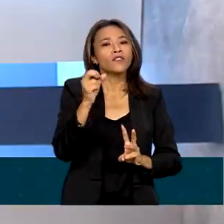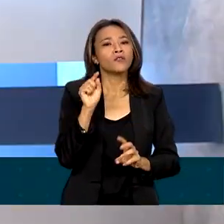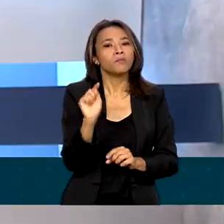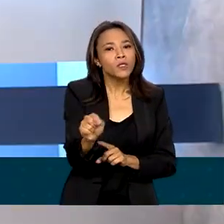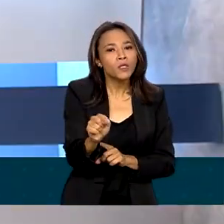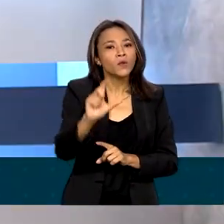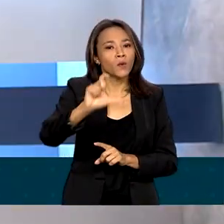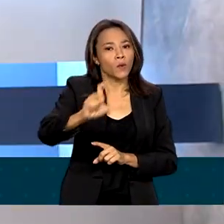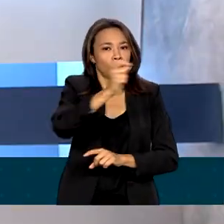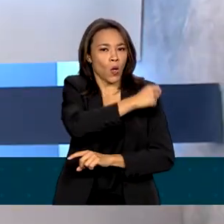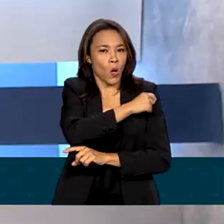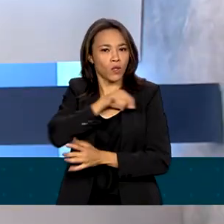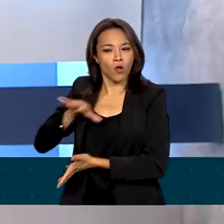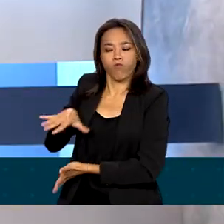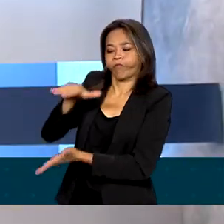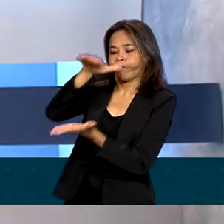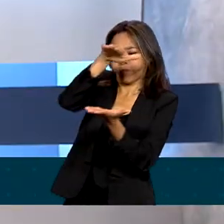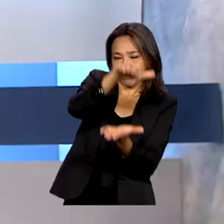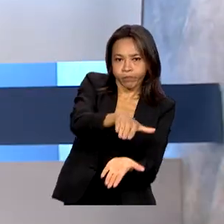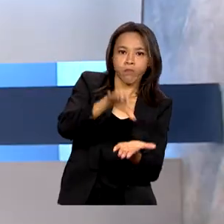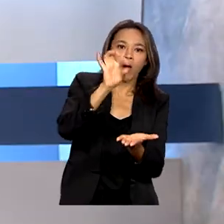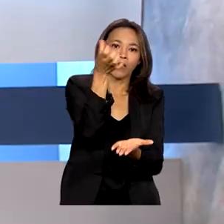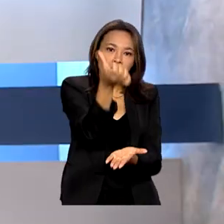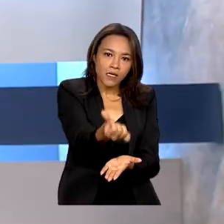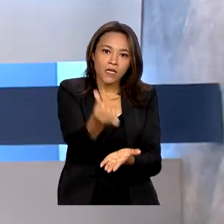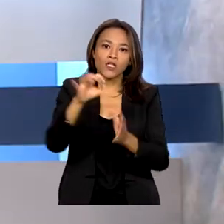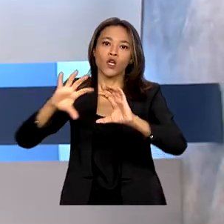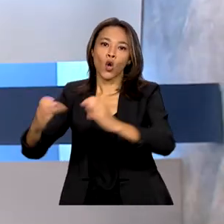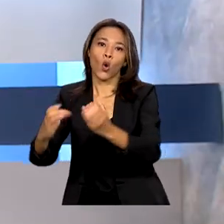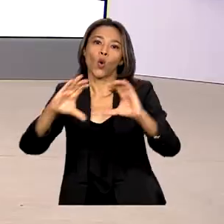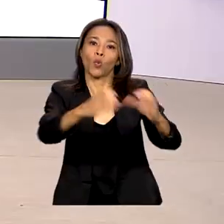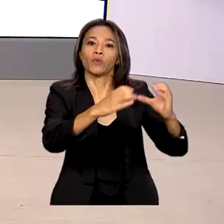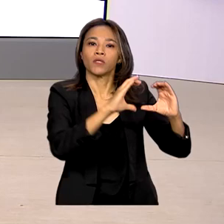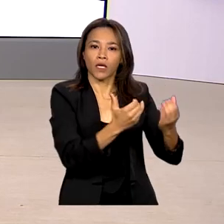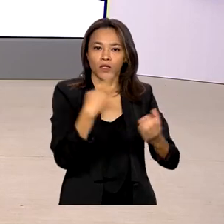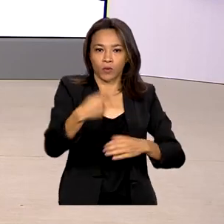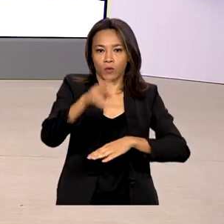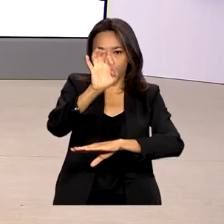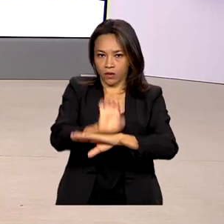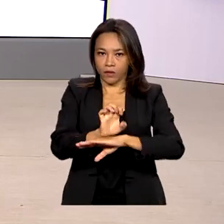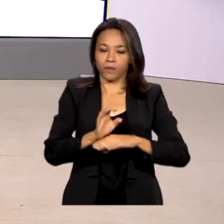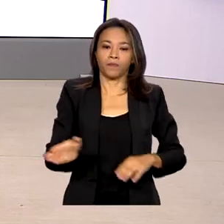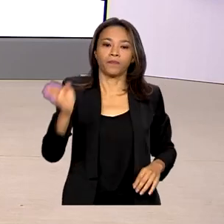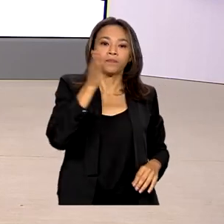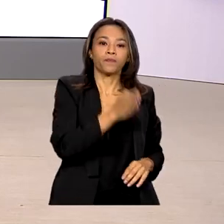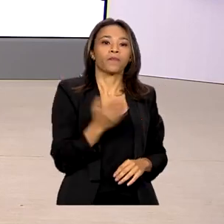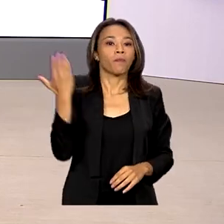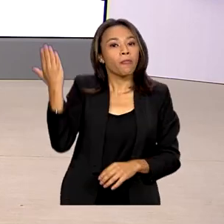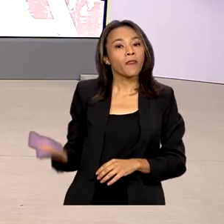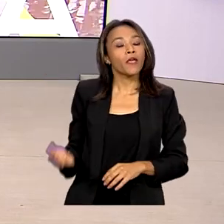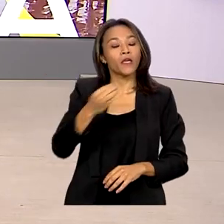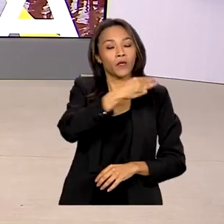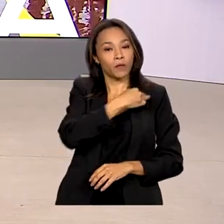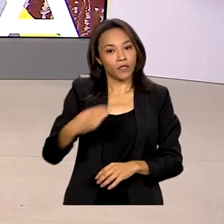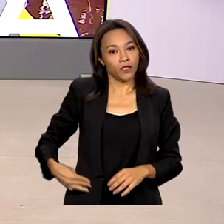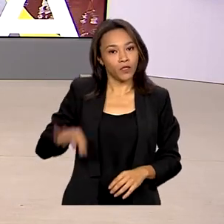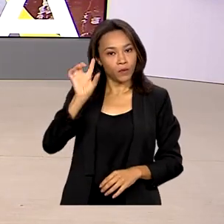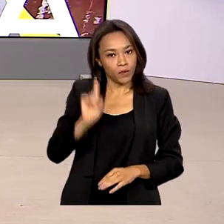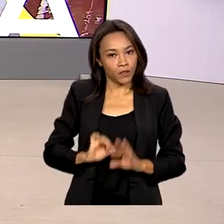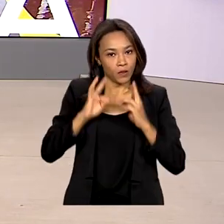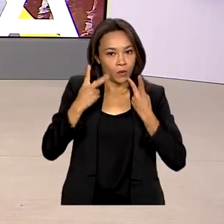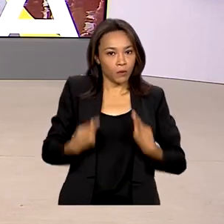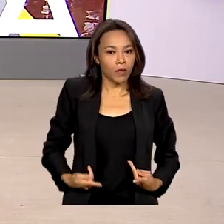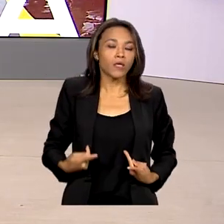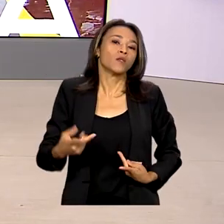estão sendo enviadas para seis comunidades do Estado e o Ministro dos direitos humanos e cidadania